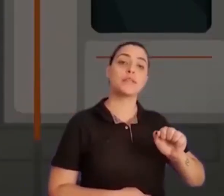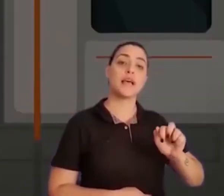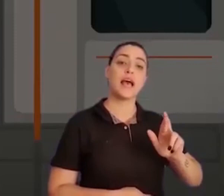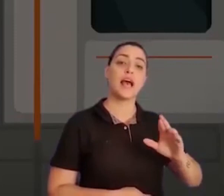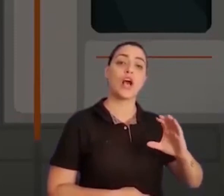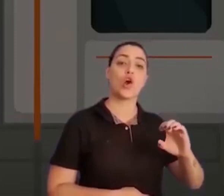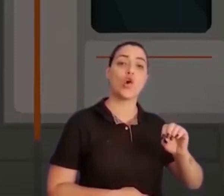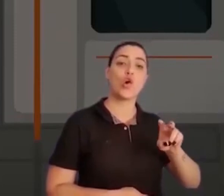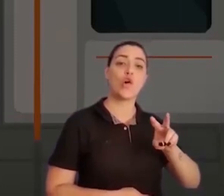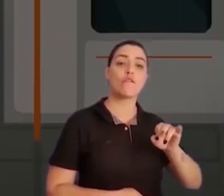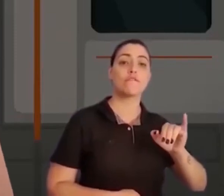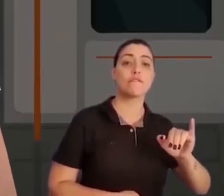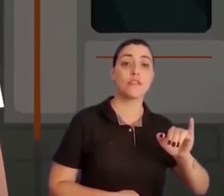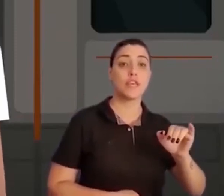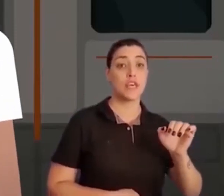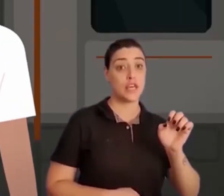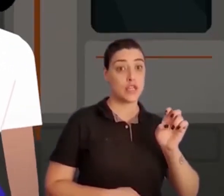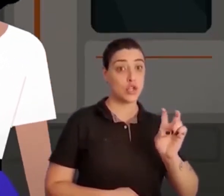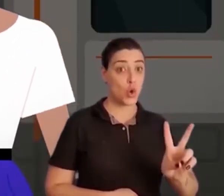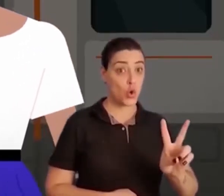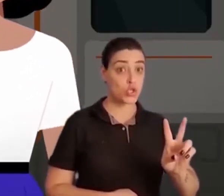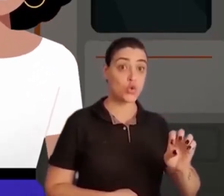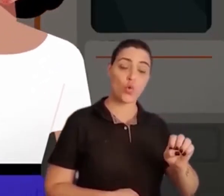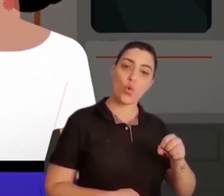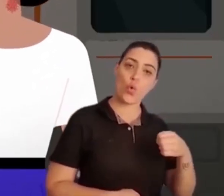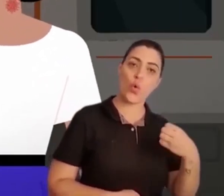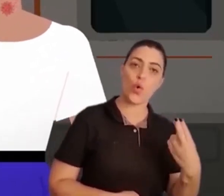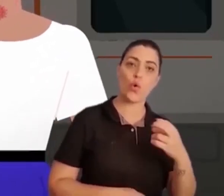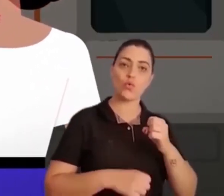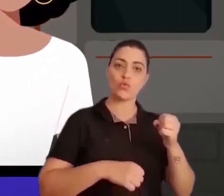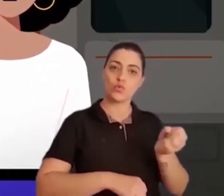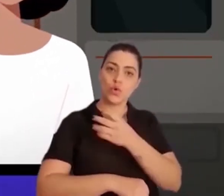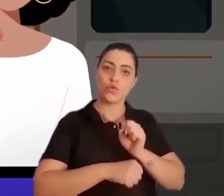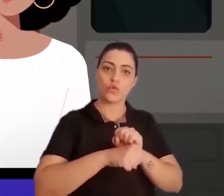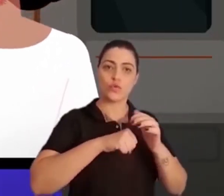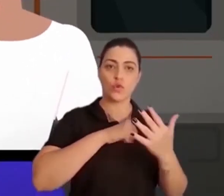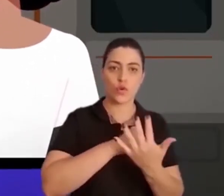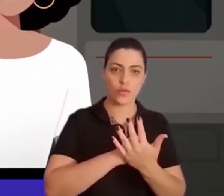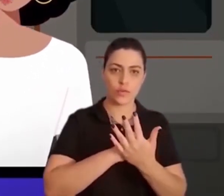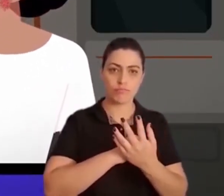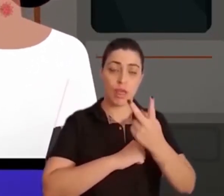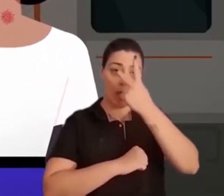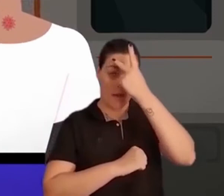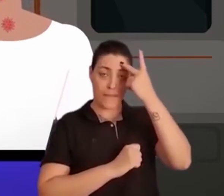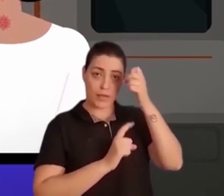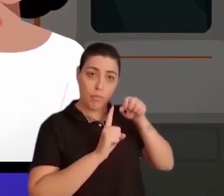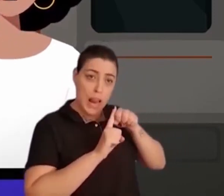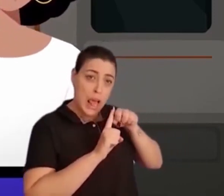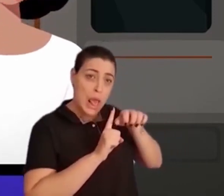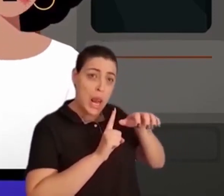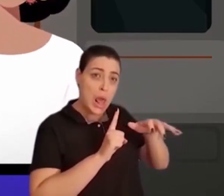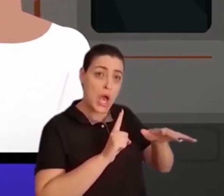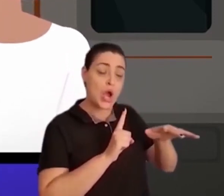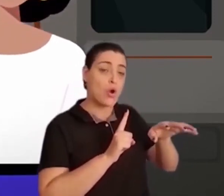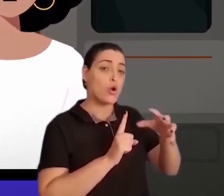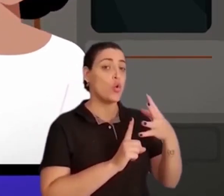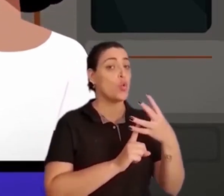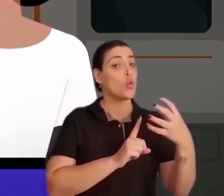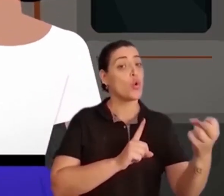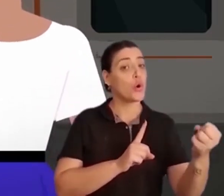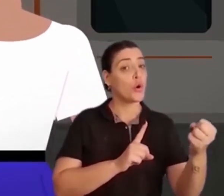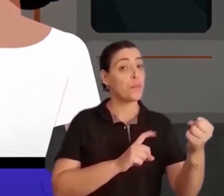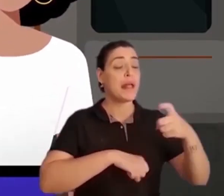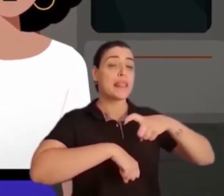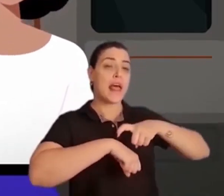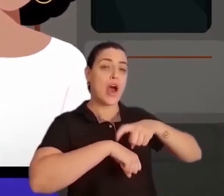coronavírus. Já sabemos que o coronavírus é transmitido de pessoa para pessoa, por meio de secreções expelidas da boca e do